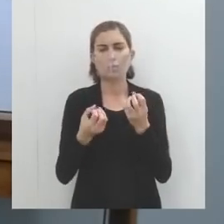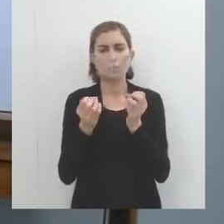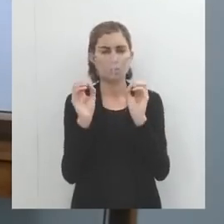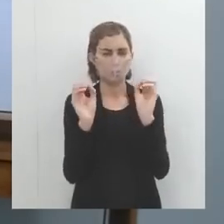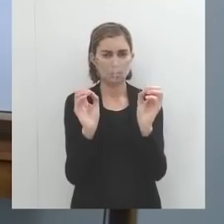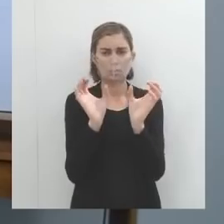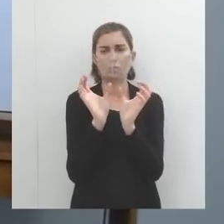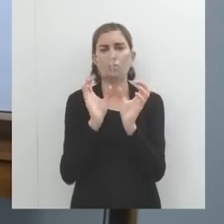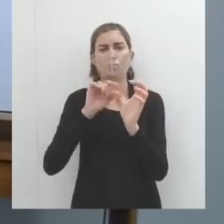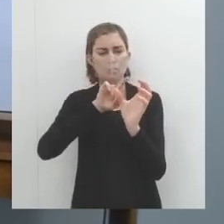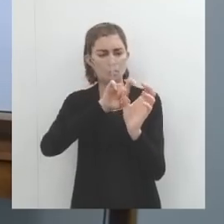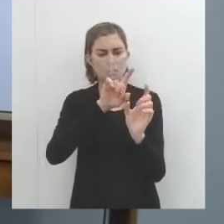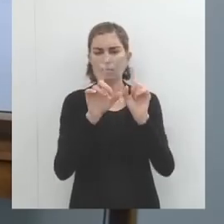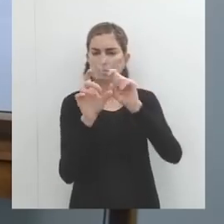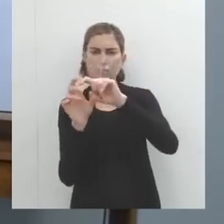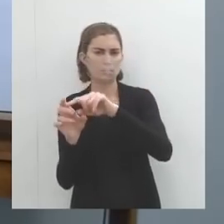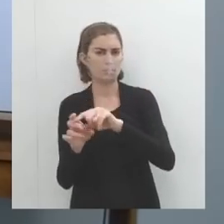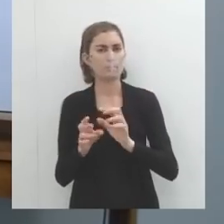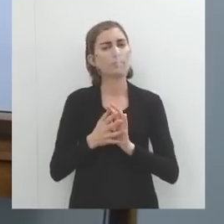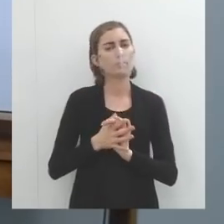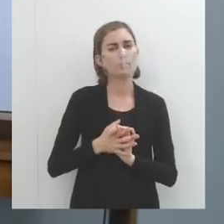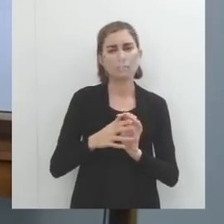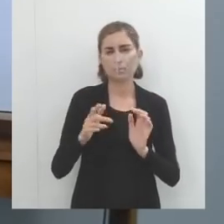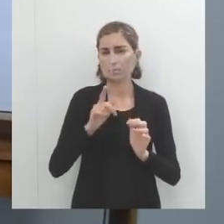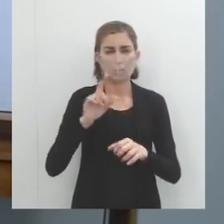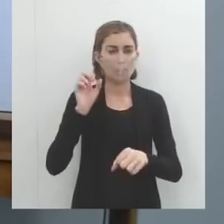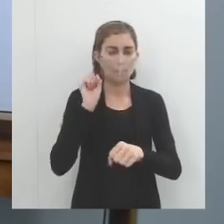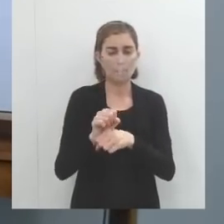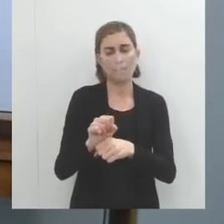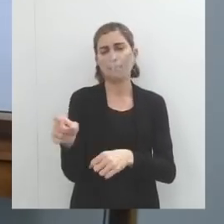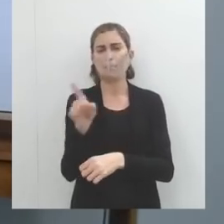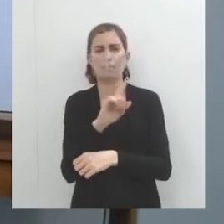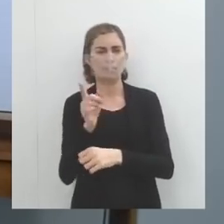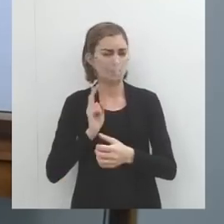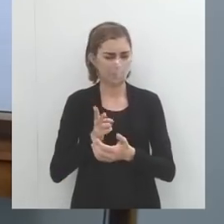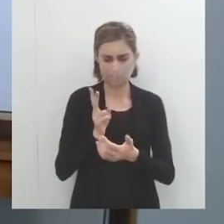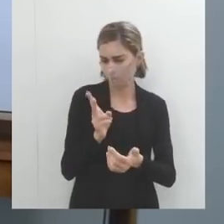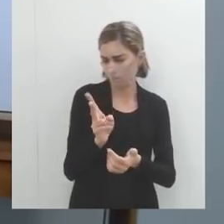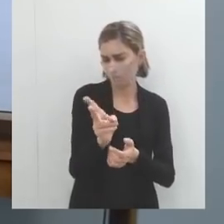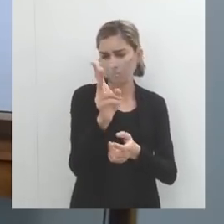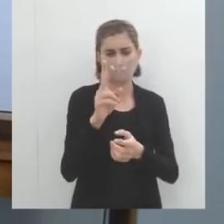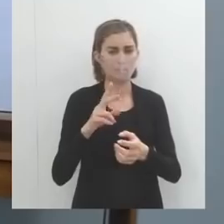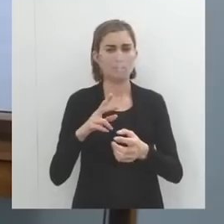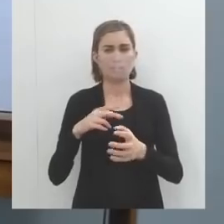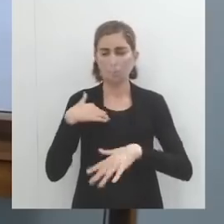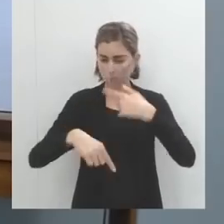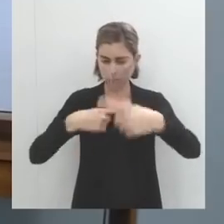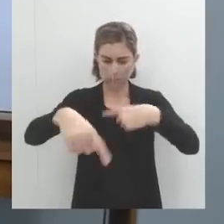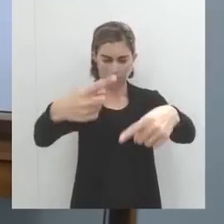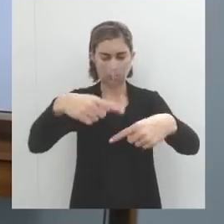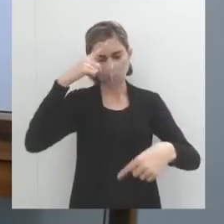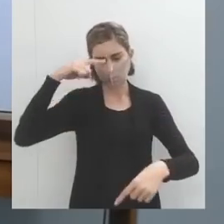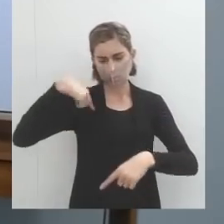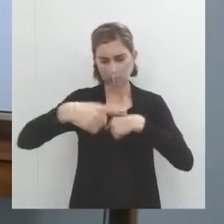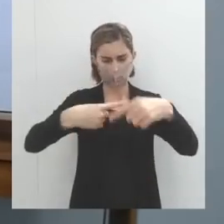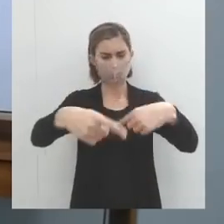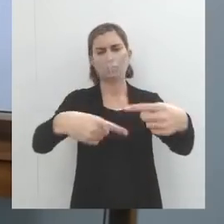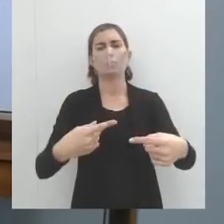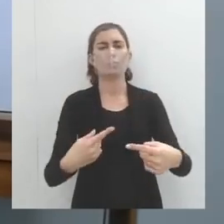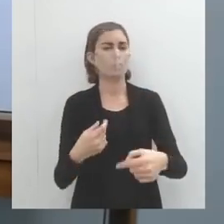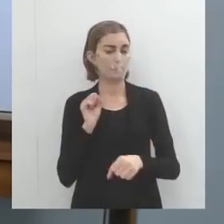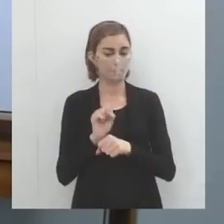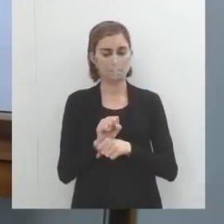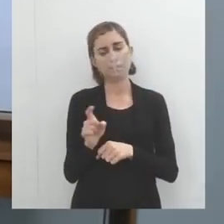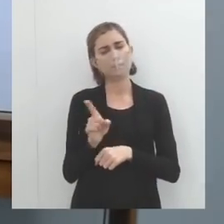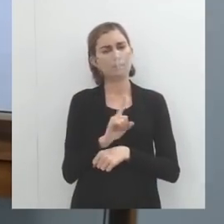produzir os nossos gametas masculinos, nós não paramos. Nós somos uma máquina de produzir gametas, tá? Nós não